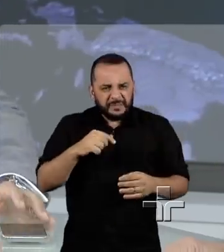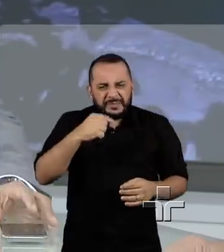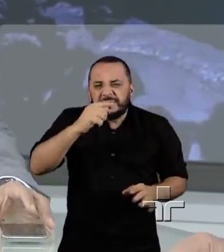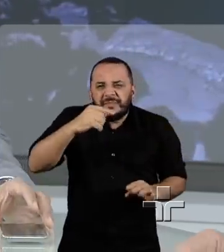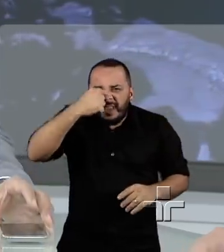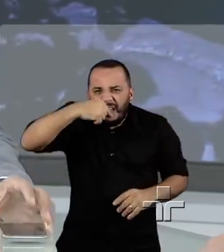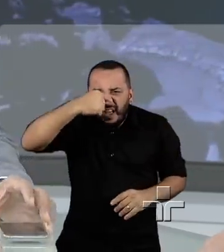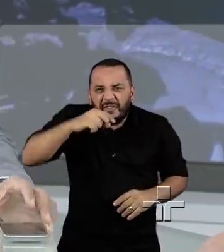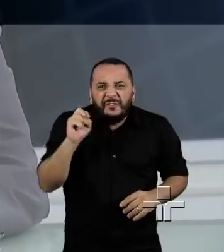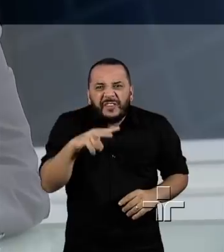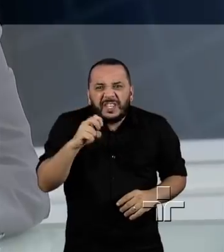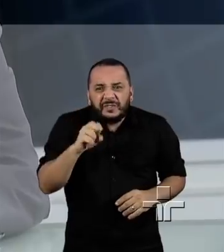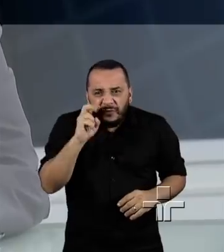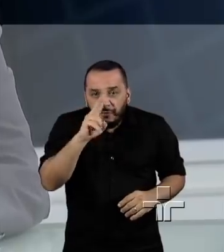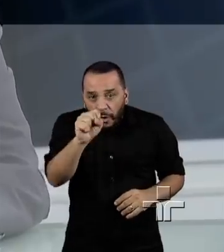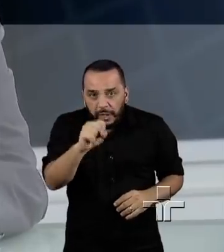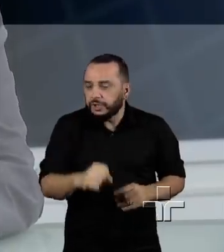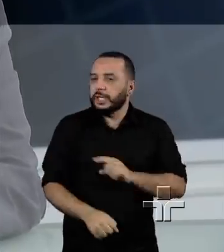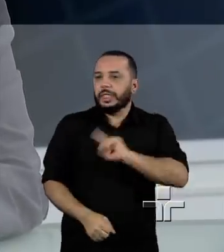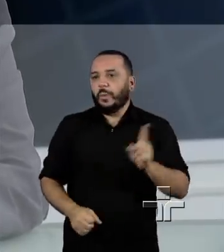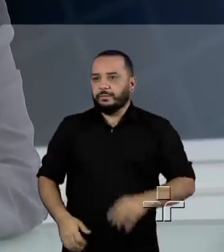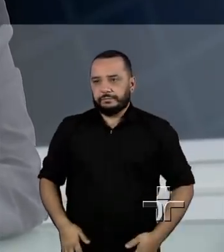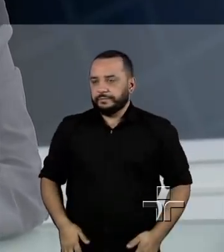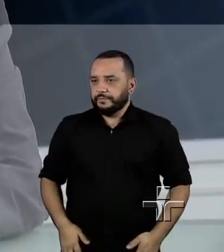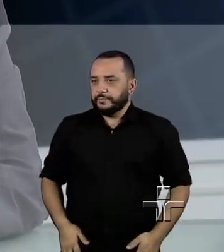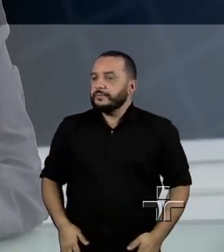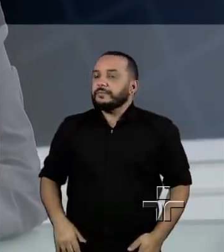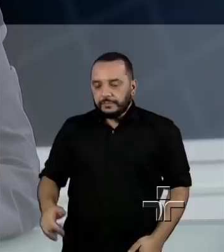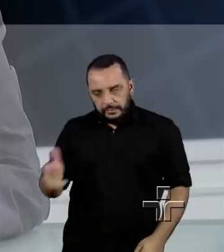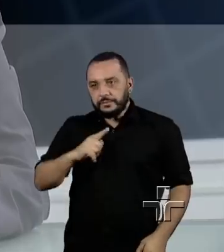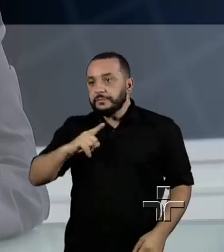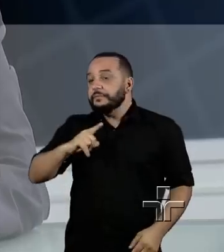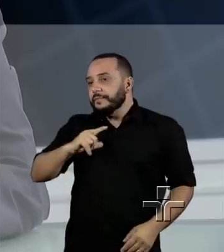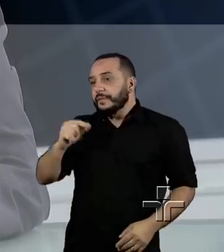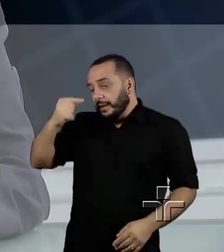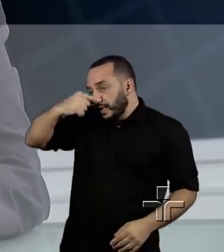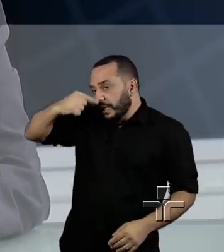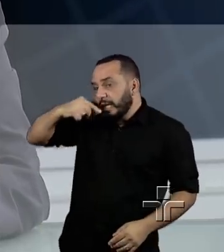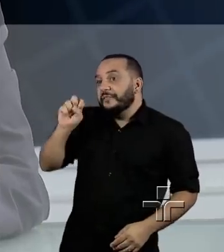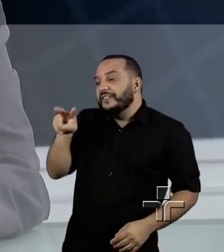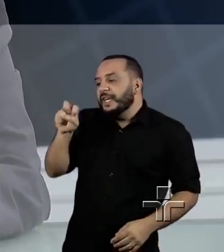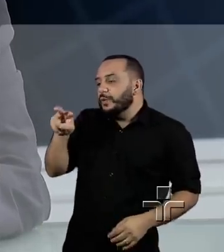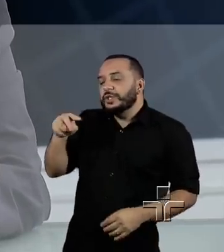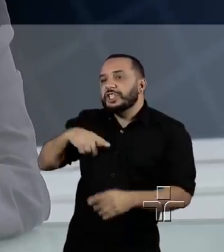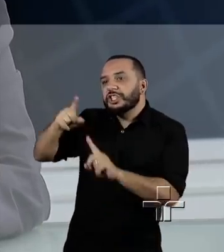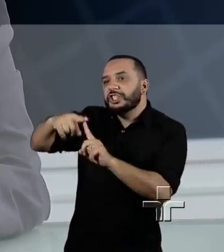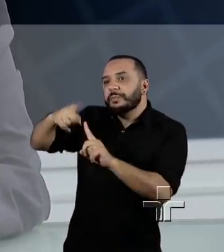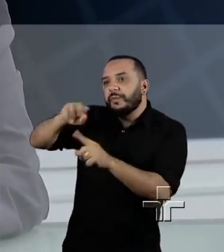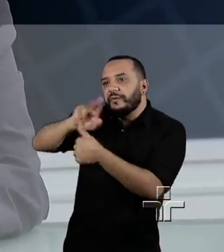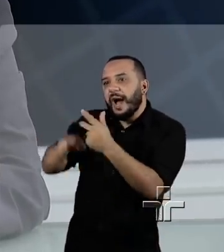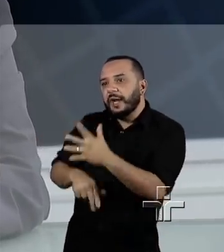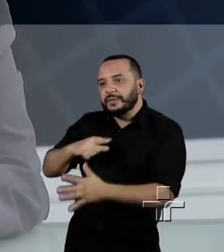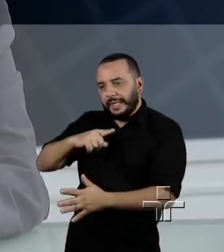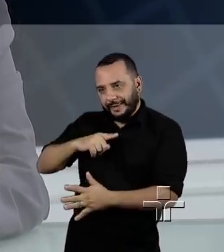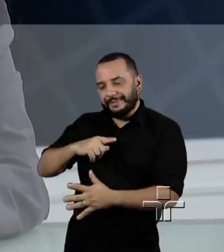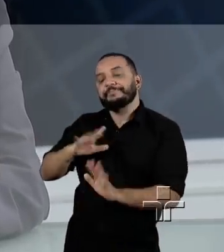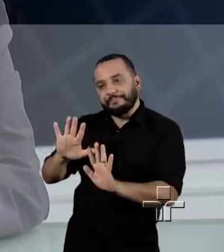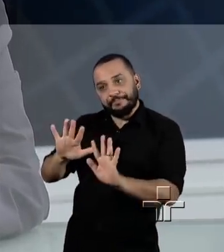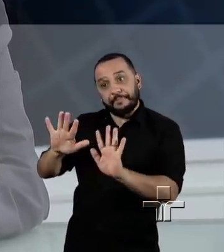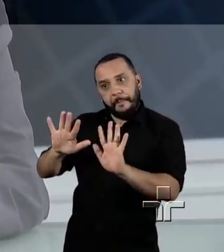da gripe? Não. O vírus da gripe tem vários subtipos, né? E ele tem que se